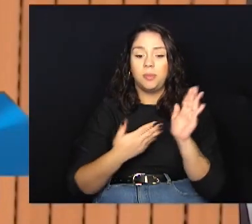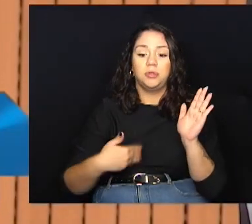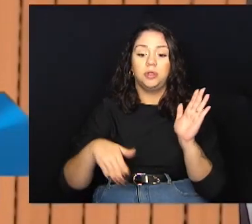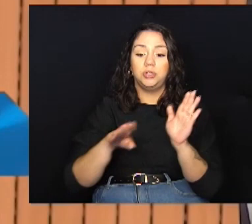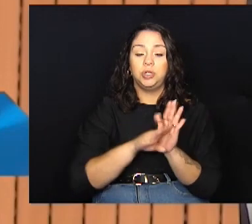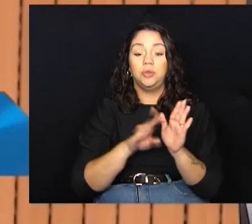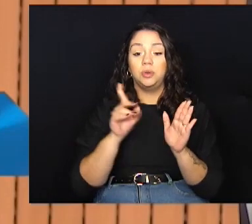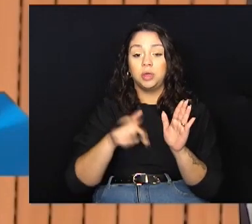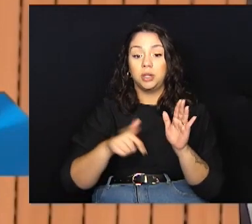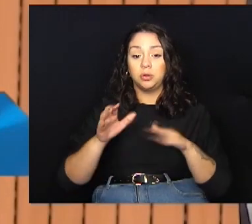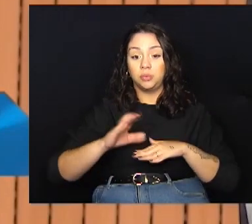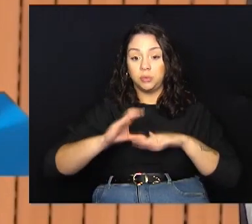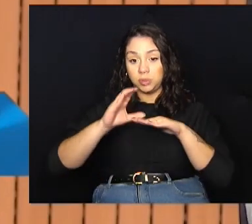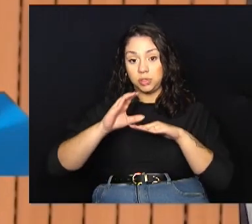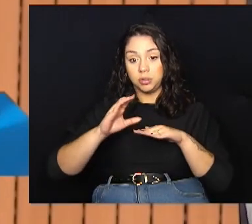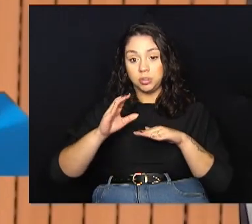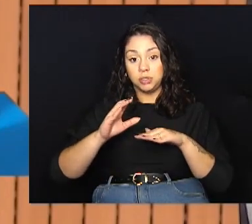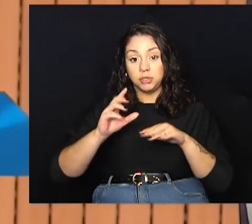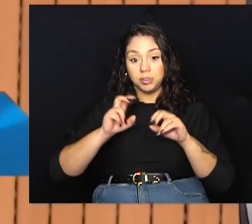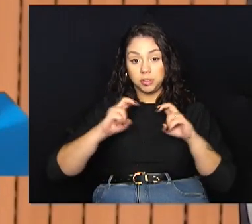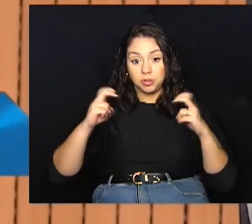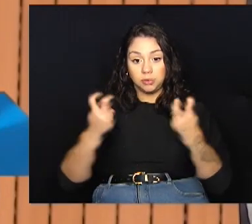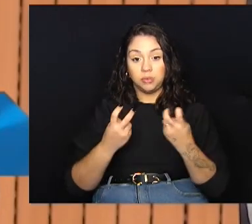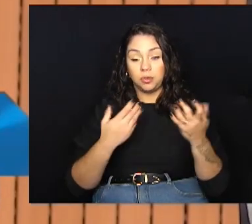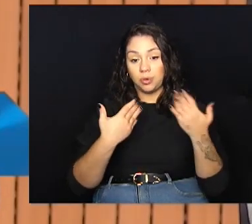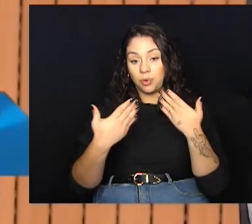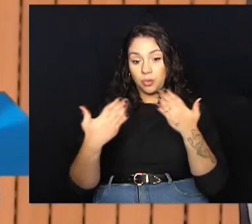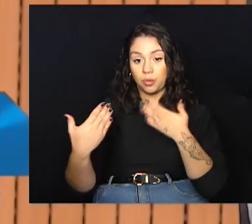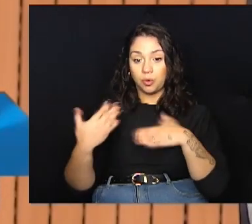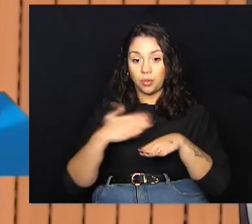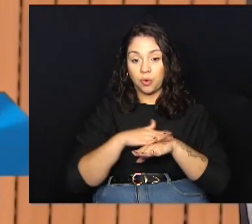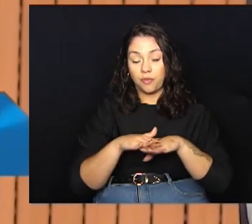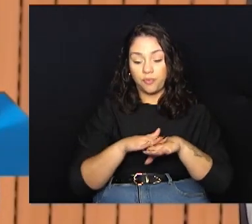de do Conselho realizar em forma de roda de conversa